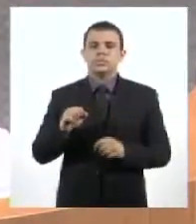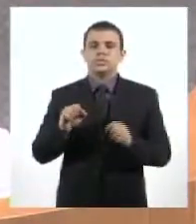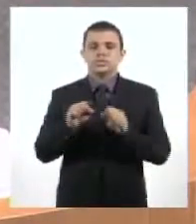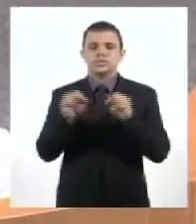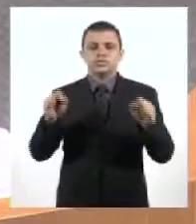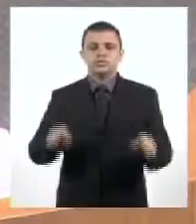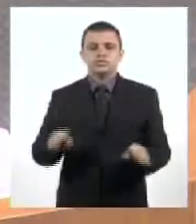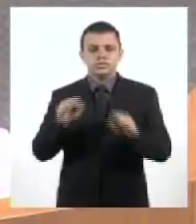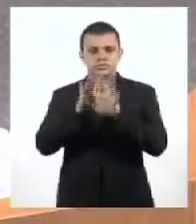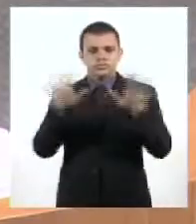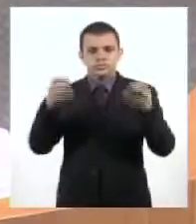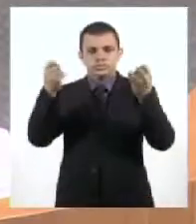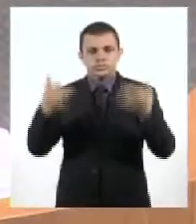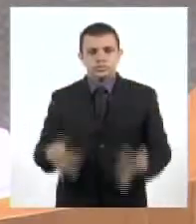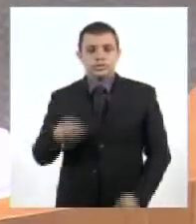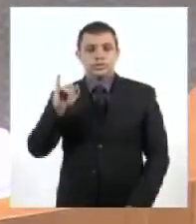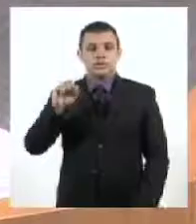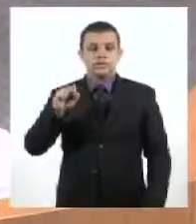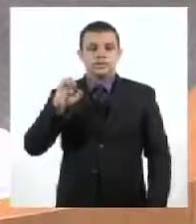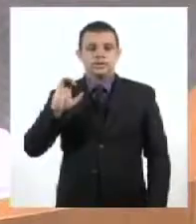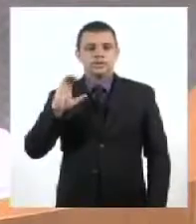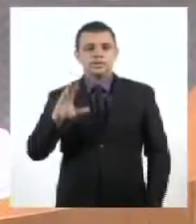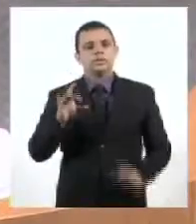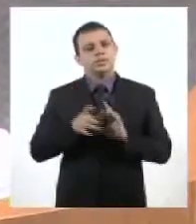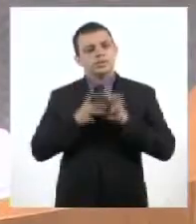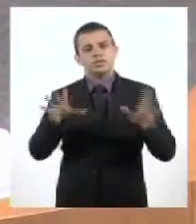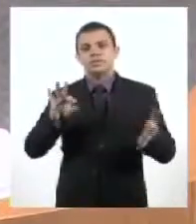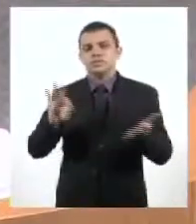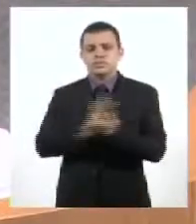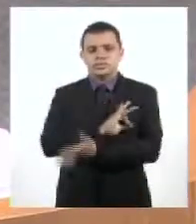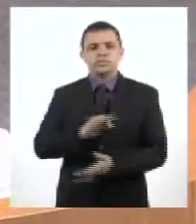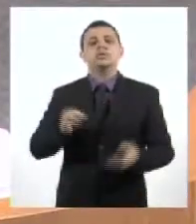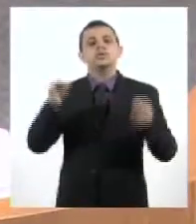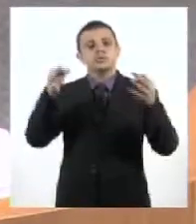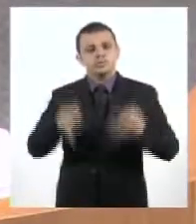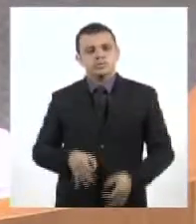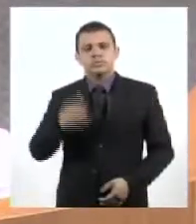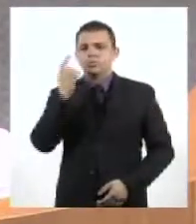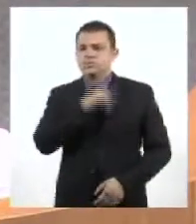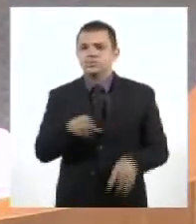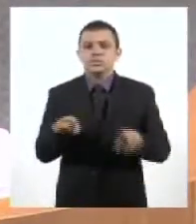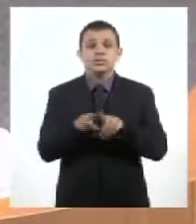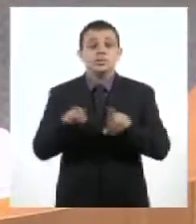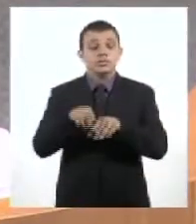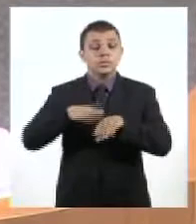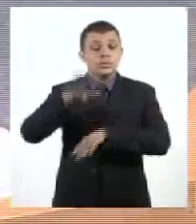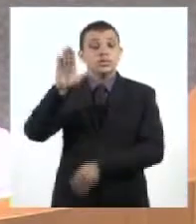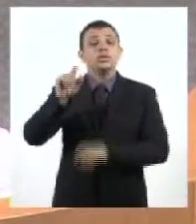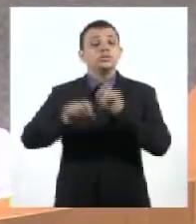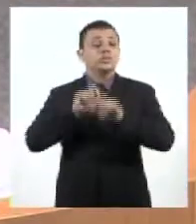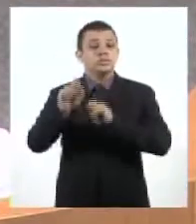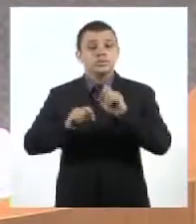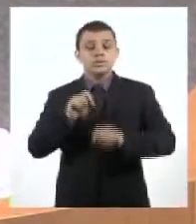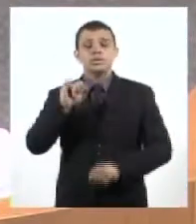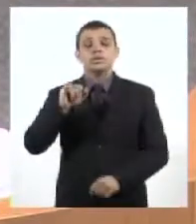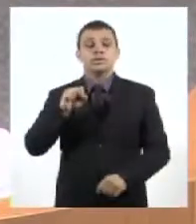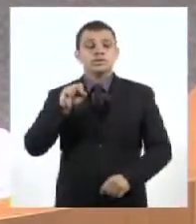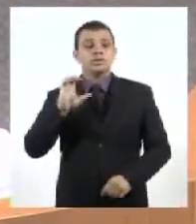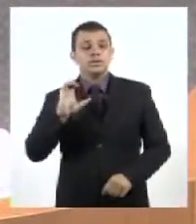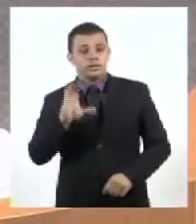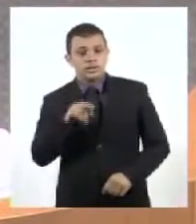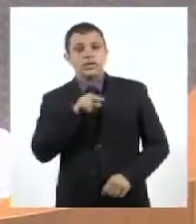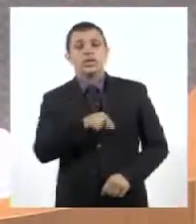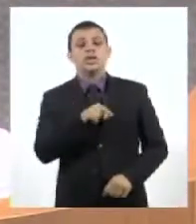ISEC não possui qualquer restrição de contratação, e assim foi feito. E ainda mais, senhoras e senhores, o ISEC foi o instituto